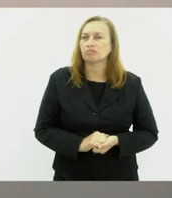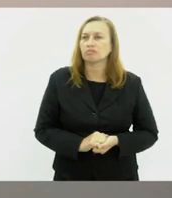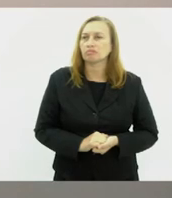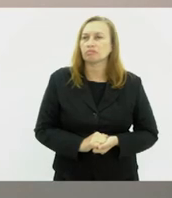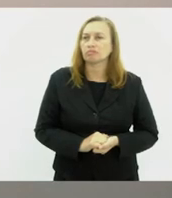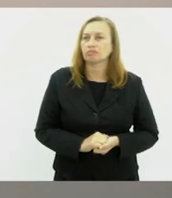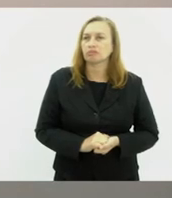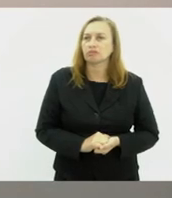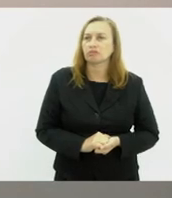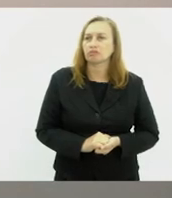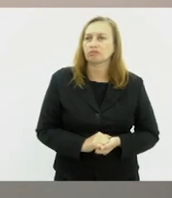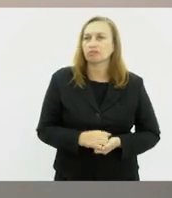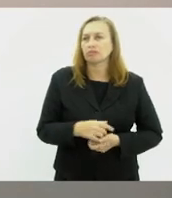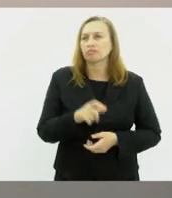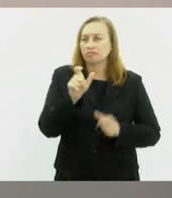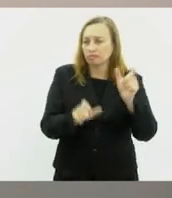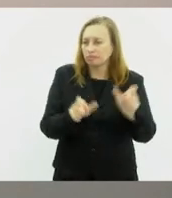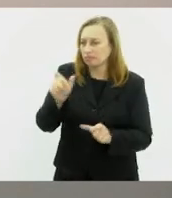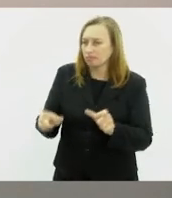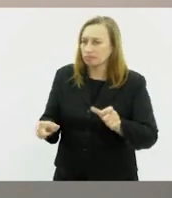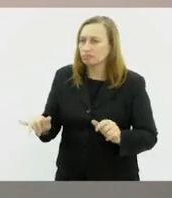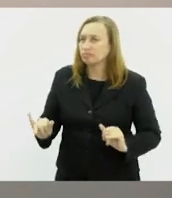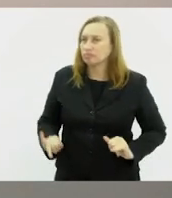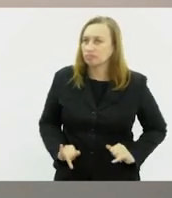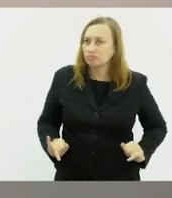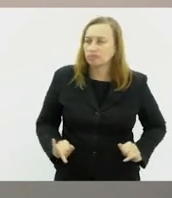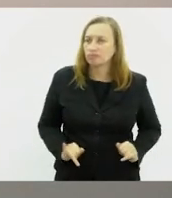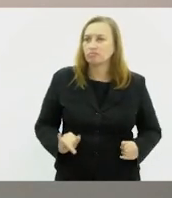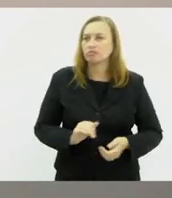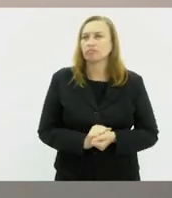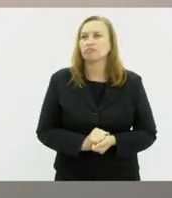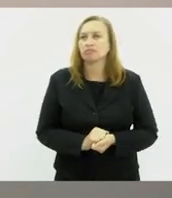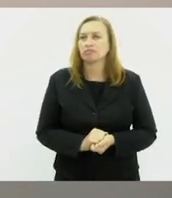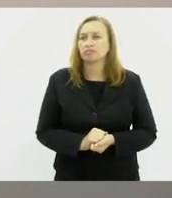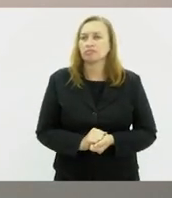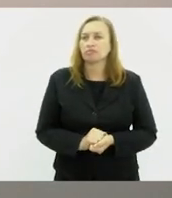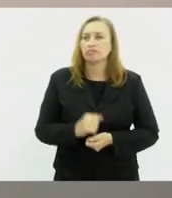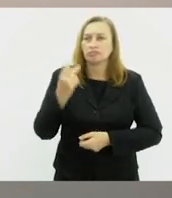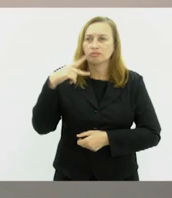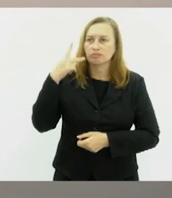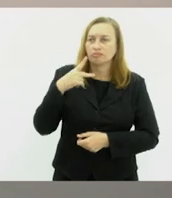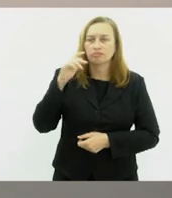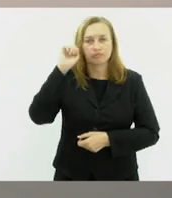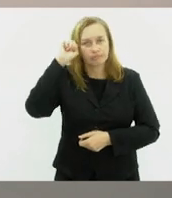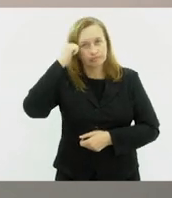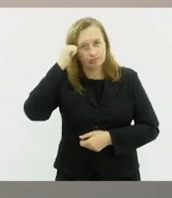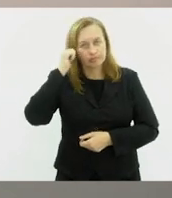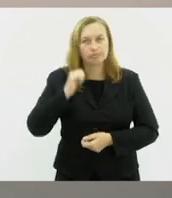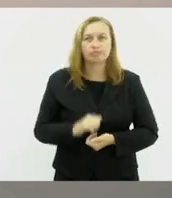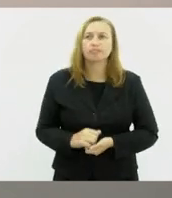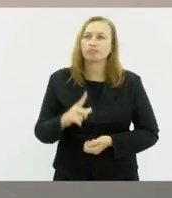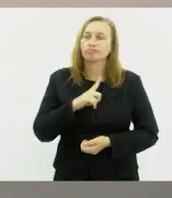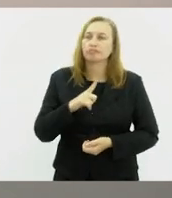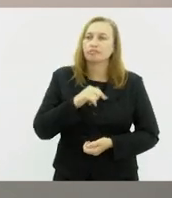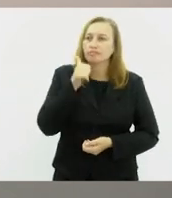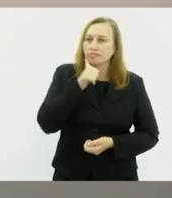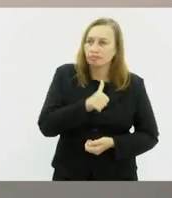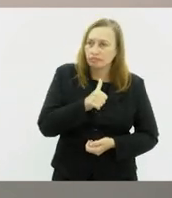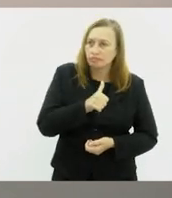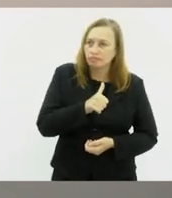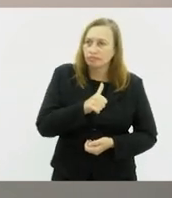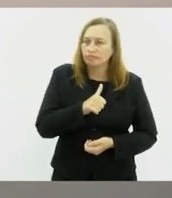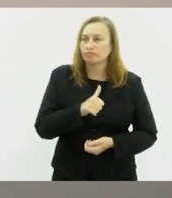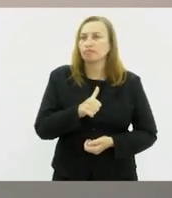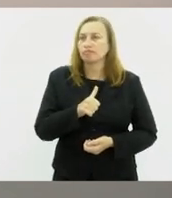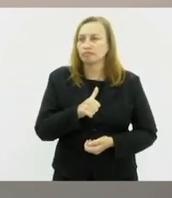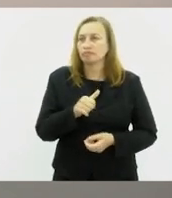pessoas que estão sofrendo os efeitos dessa política elas são majoritariamente negras Então a gente tem mulheres né em situações de